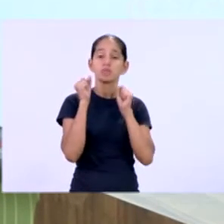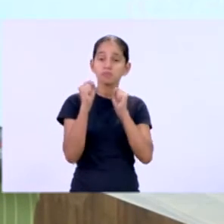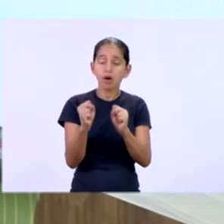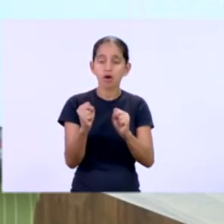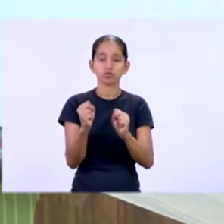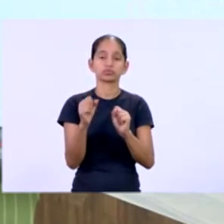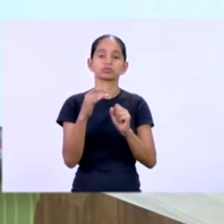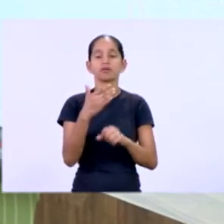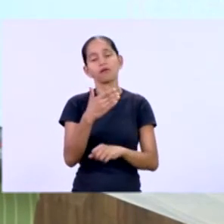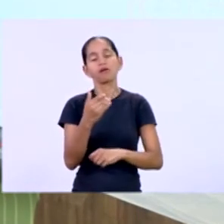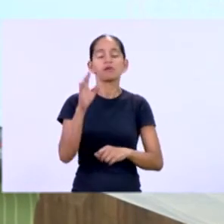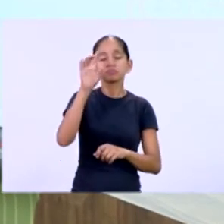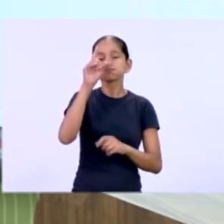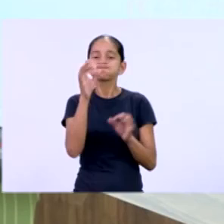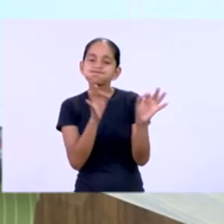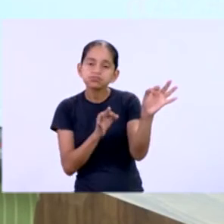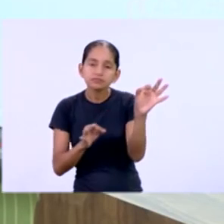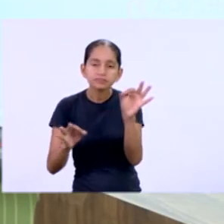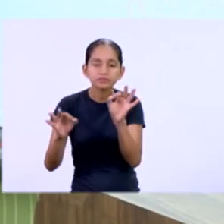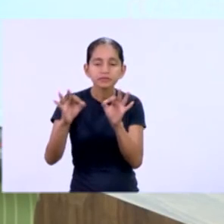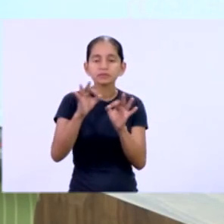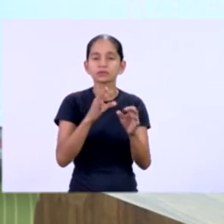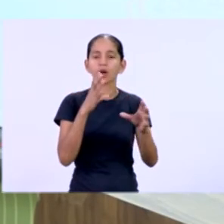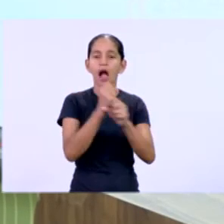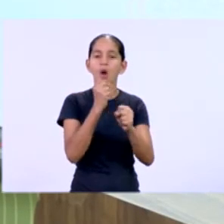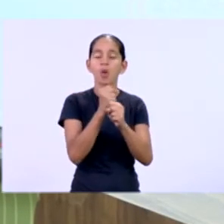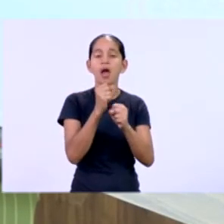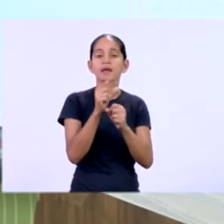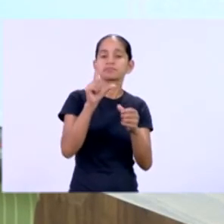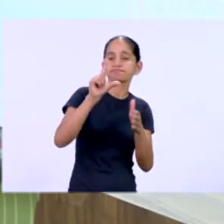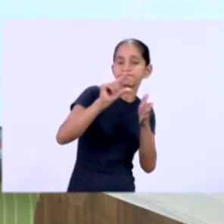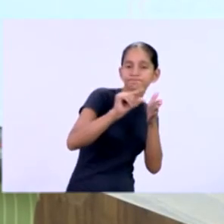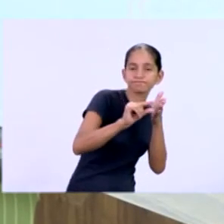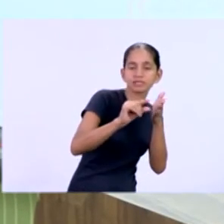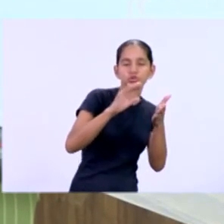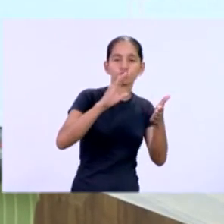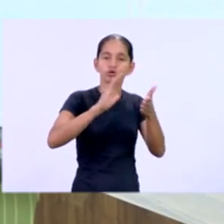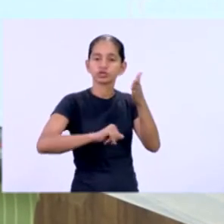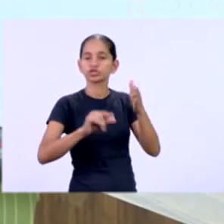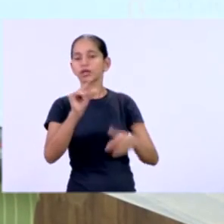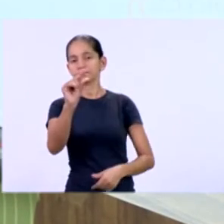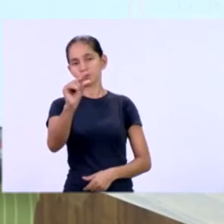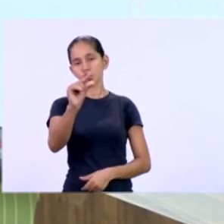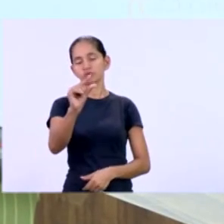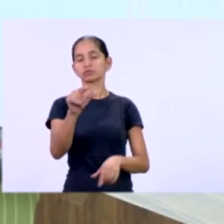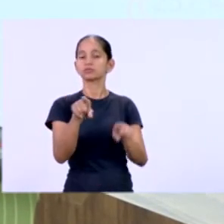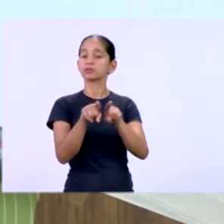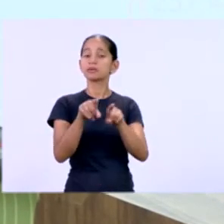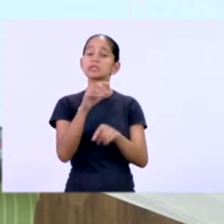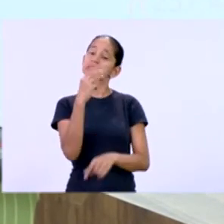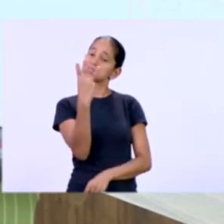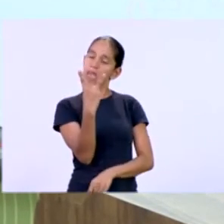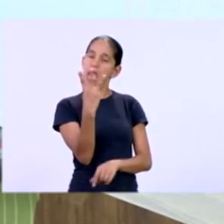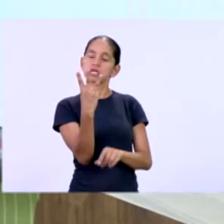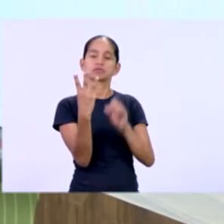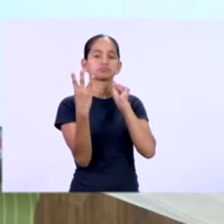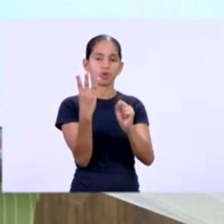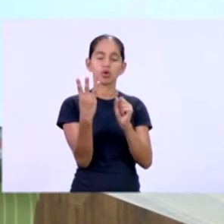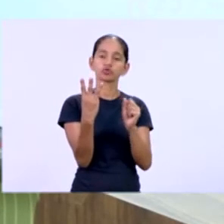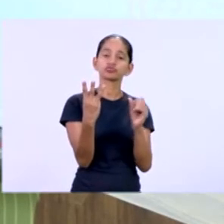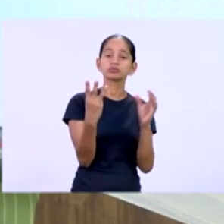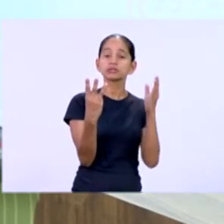bom ou para a empresa pagar o menor nível de imposto possível dentro da legalidade. Se eu tenho 3 formas de tributação, eu tenho que